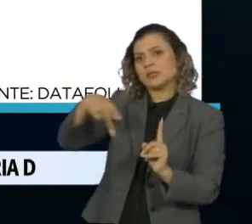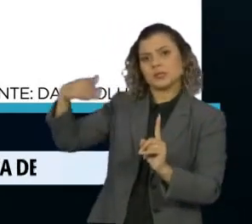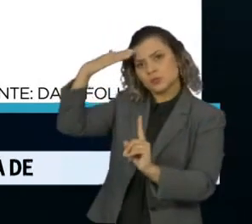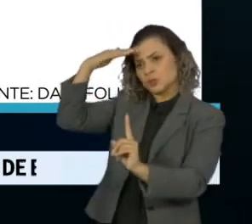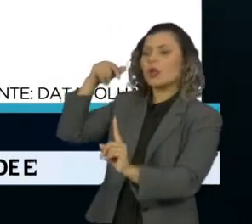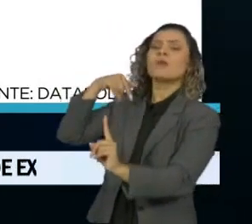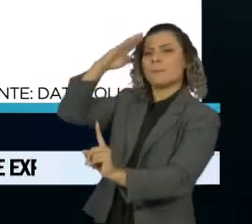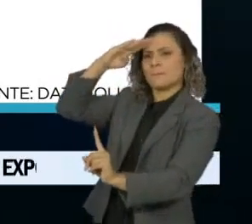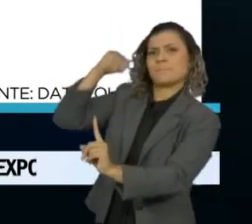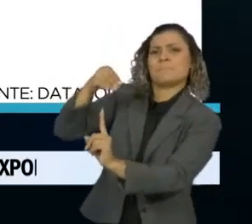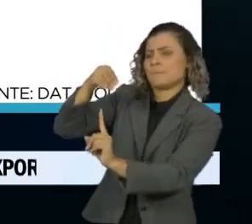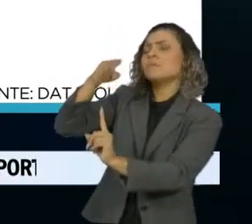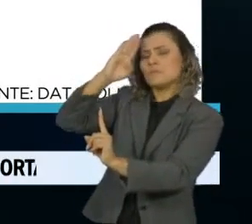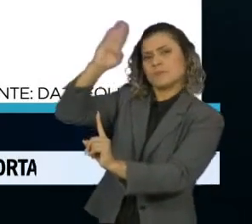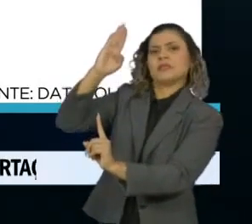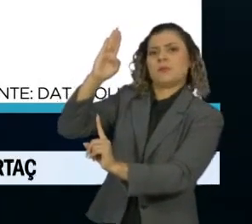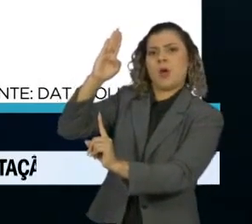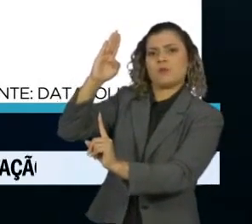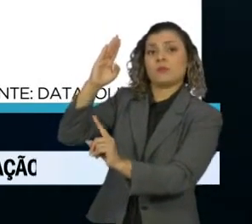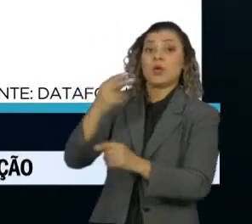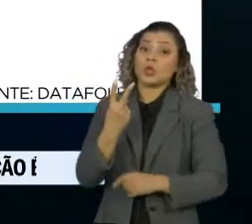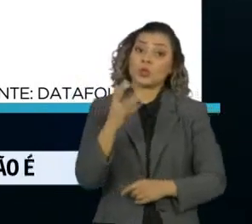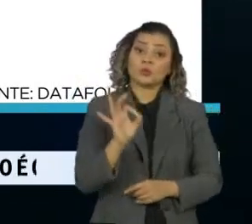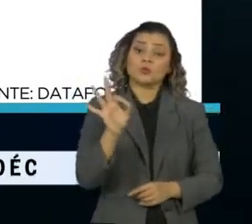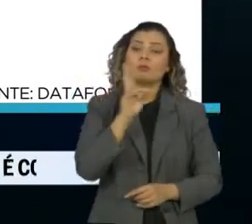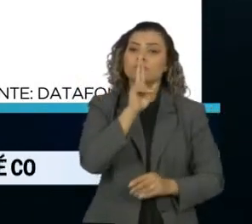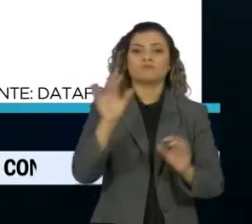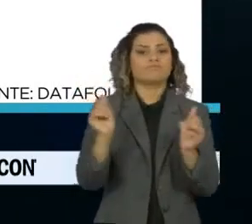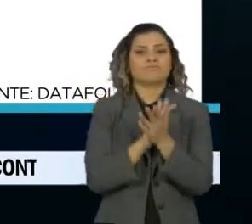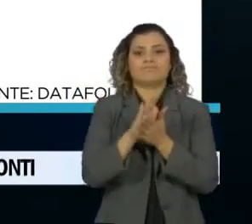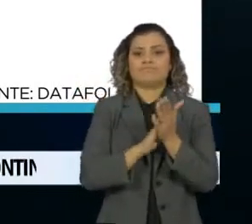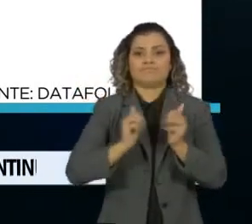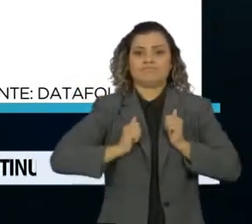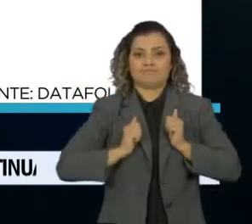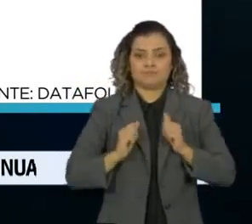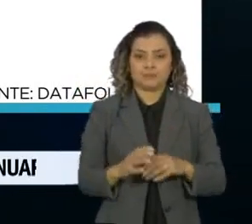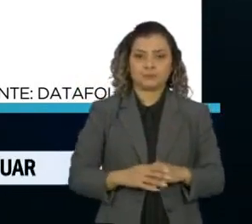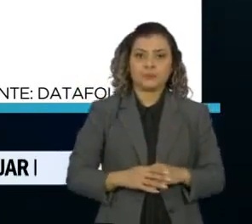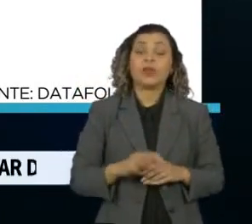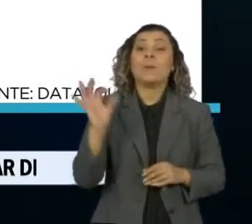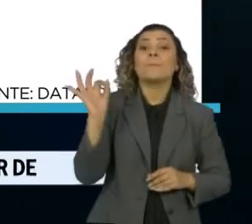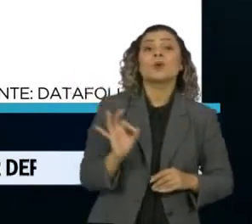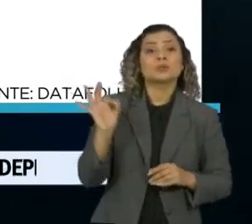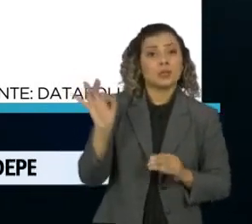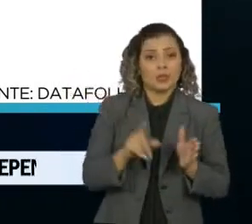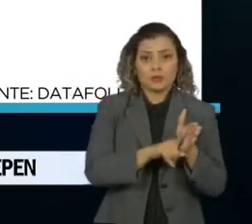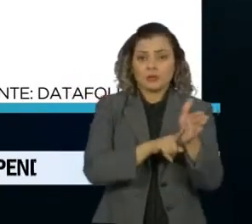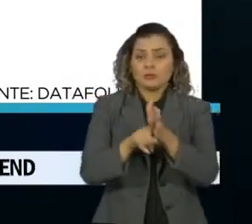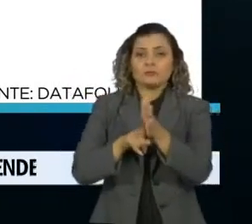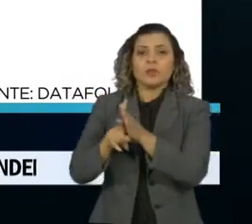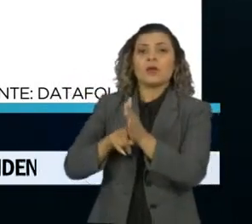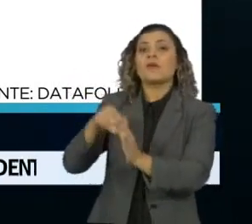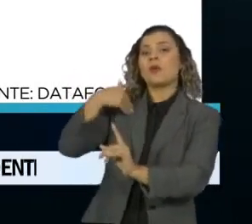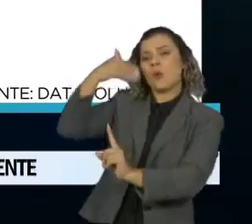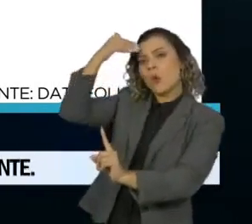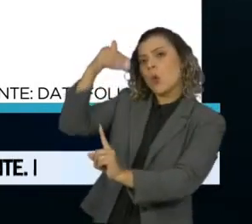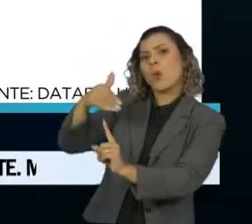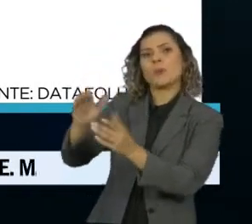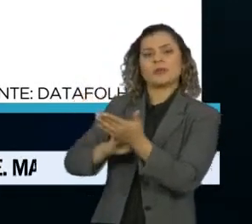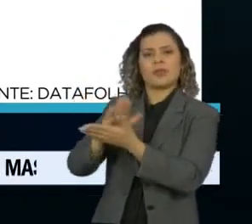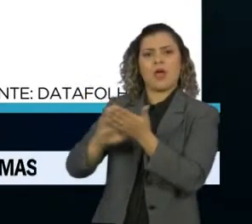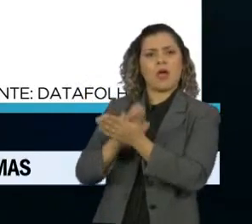como principal culpado. 2% não souberam responder. O percentual dos que não atribuem ao presidente